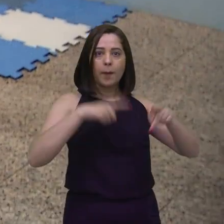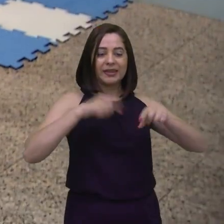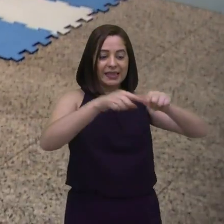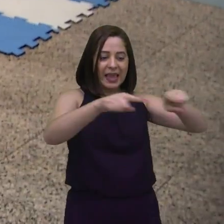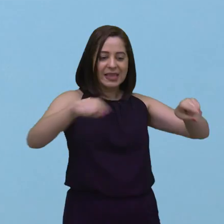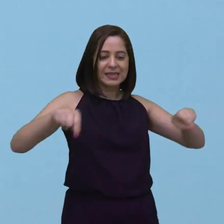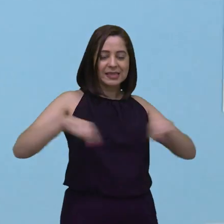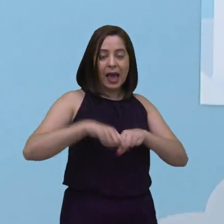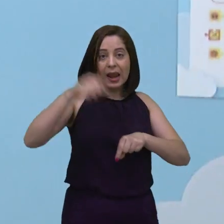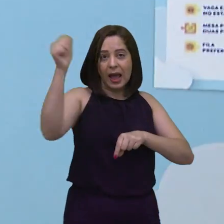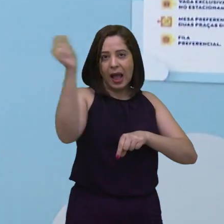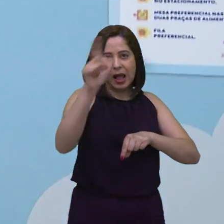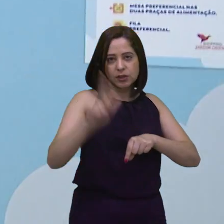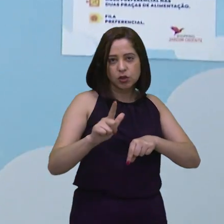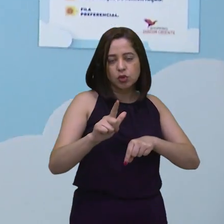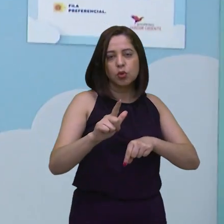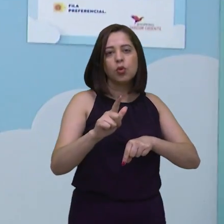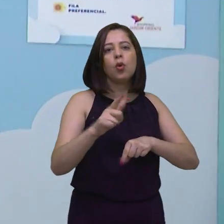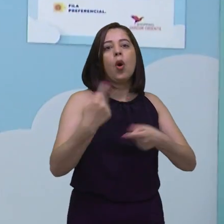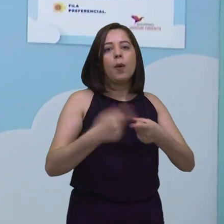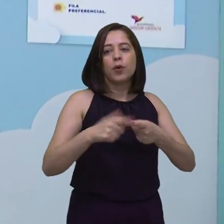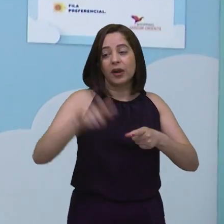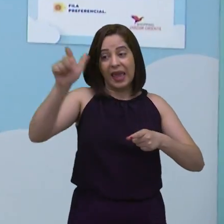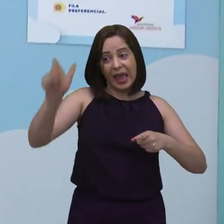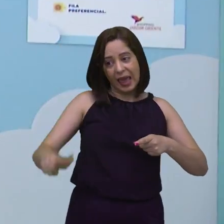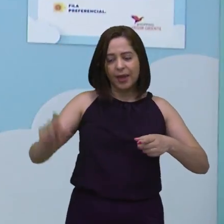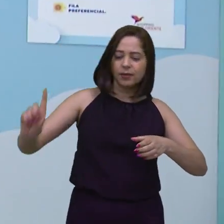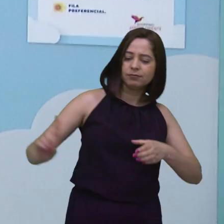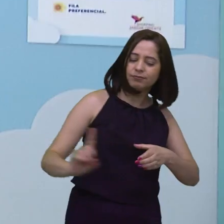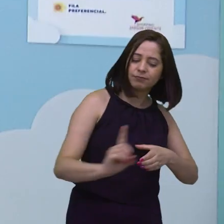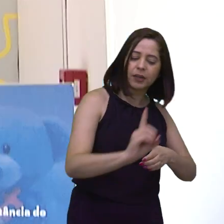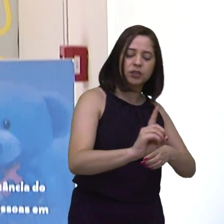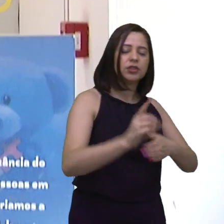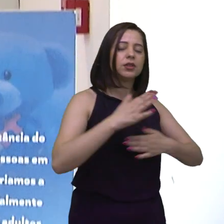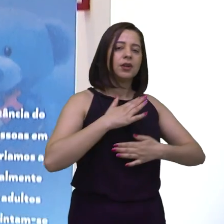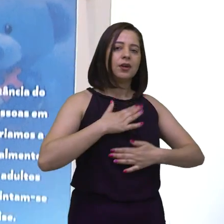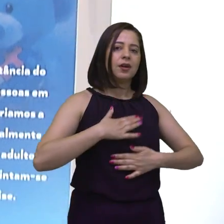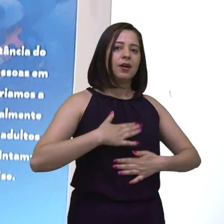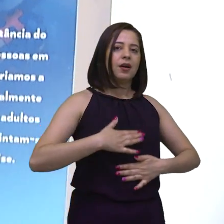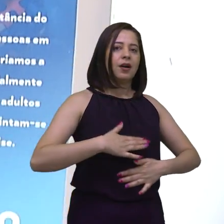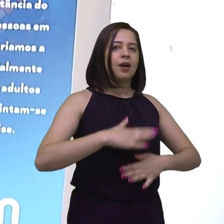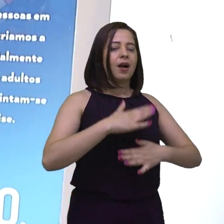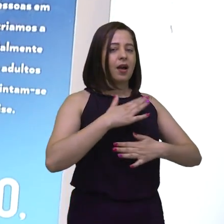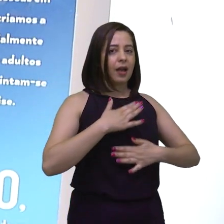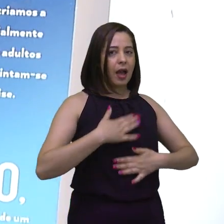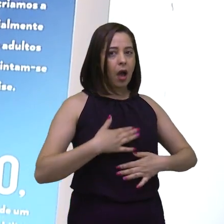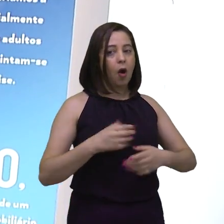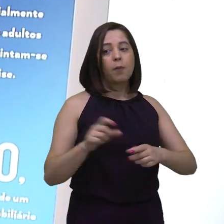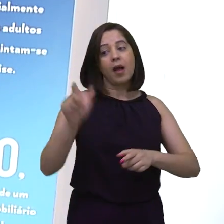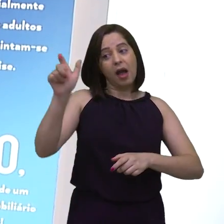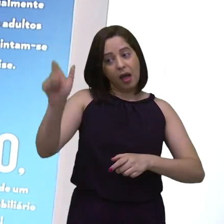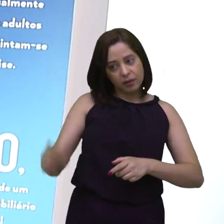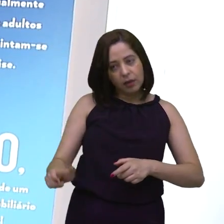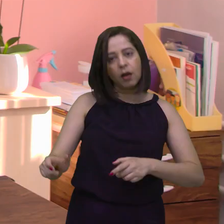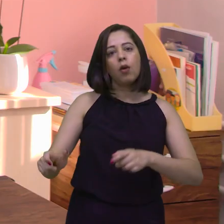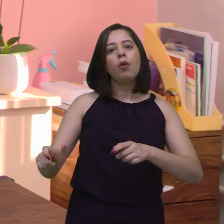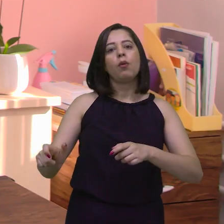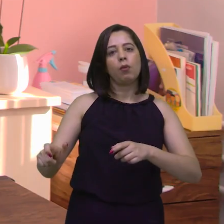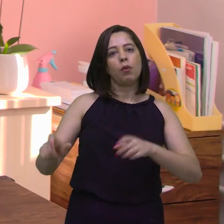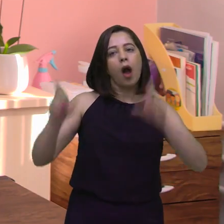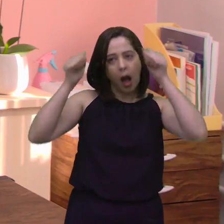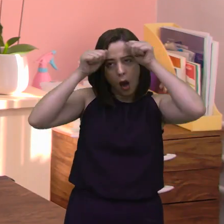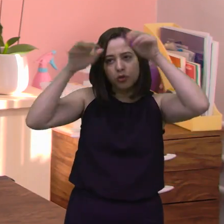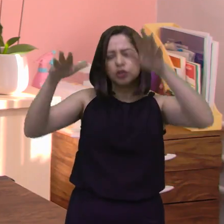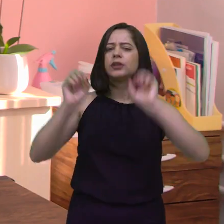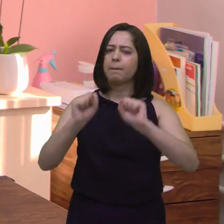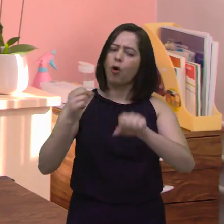para facilitar também esse acesso do autista também para ir num shopping, né? Para ter uma diversão, entretenimento. Então isso